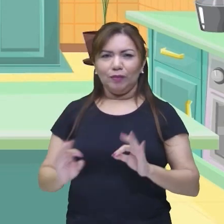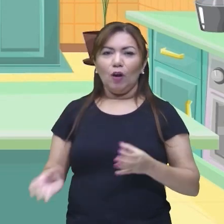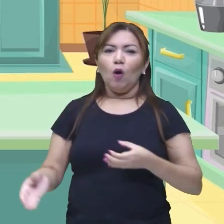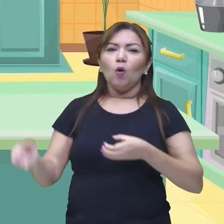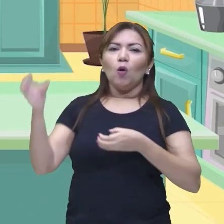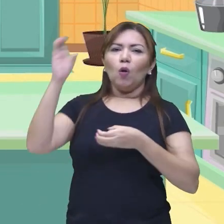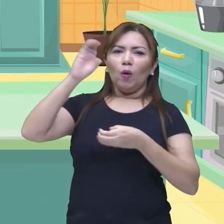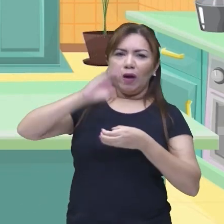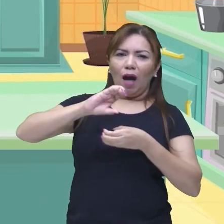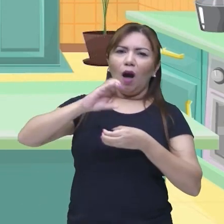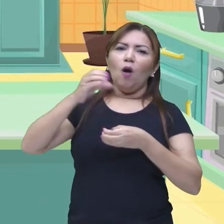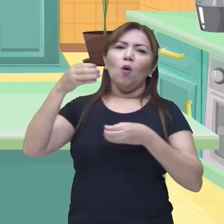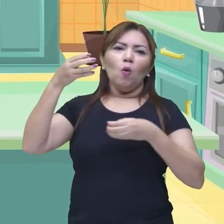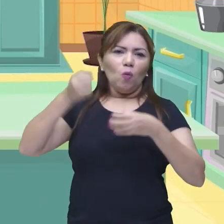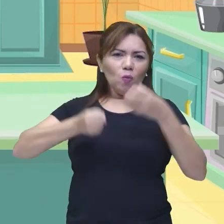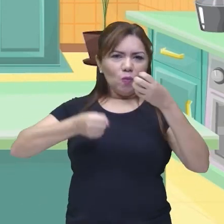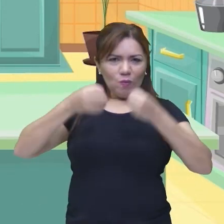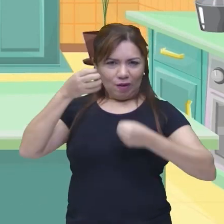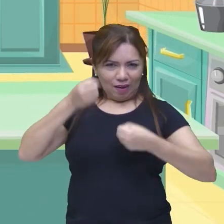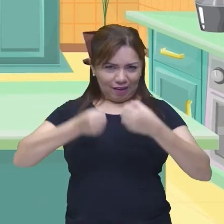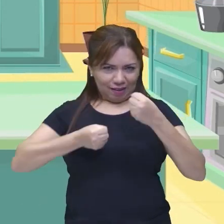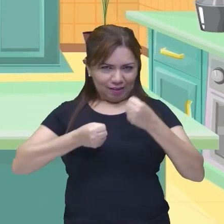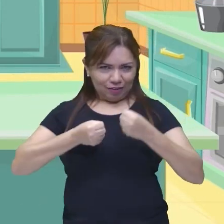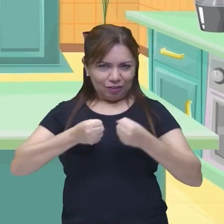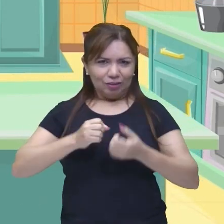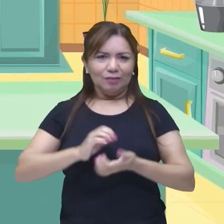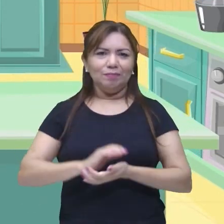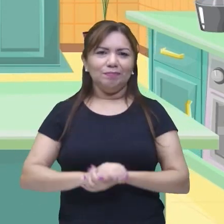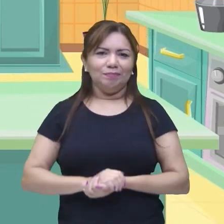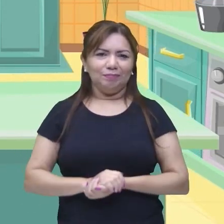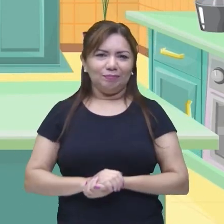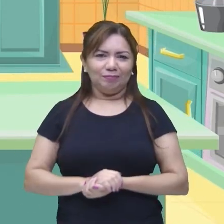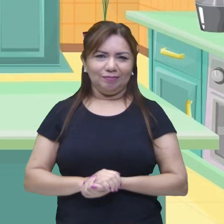leite no liquidificador.